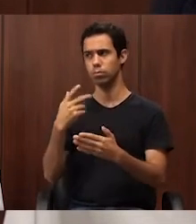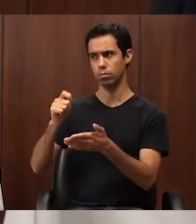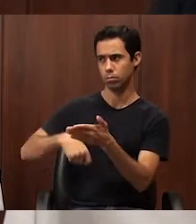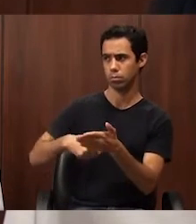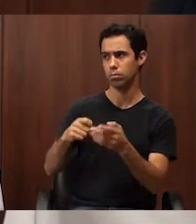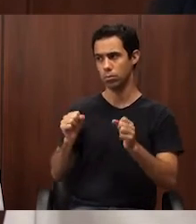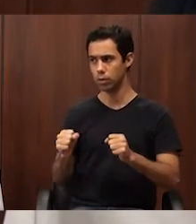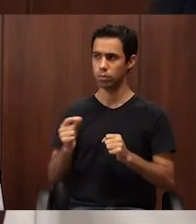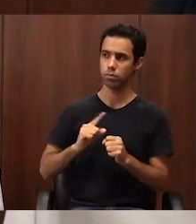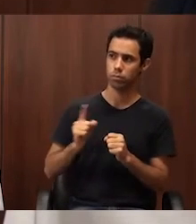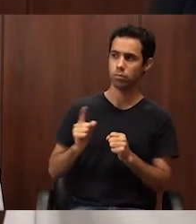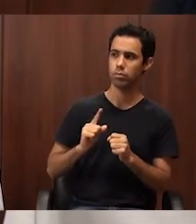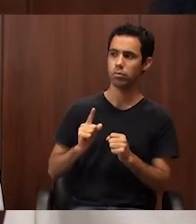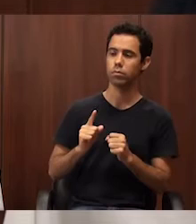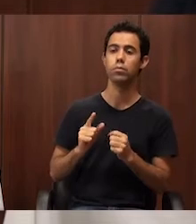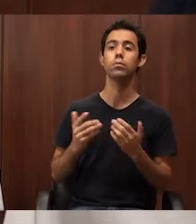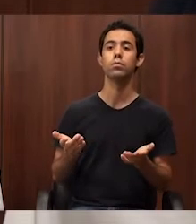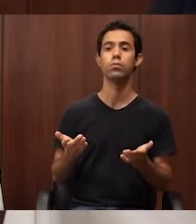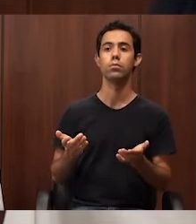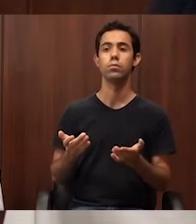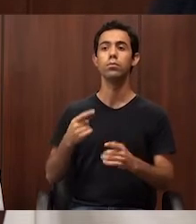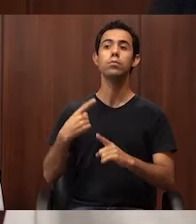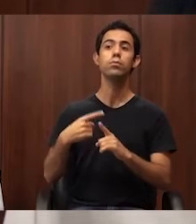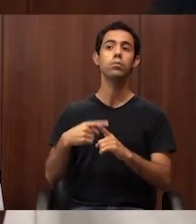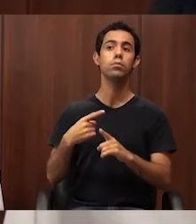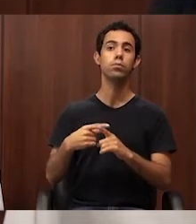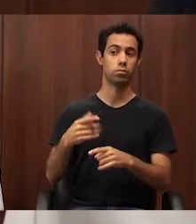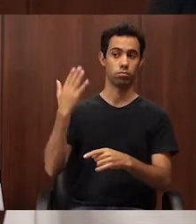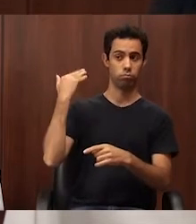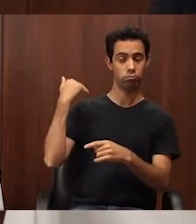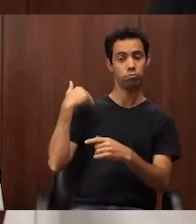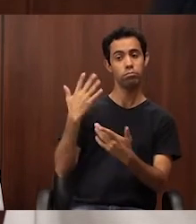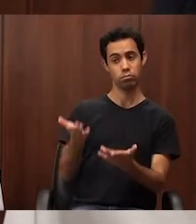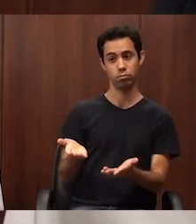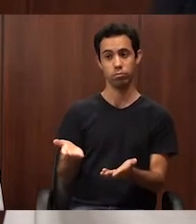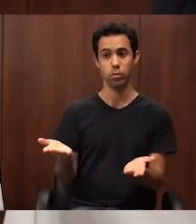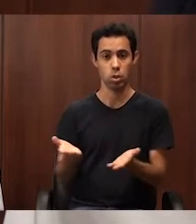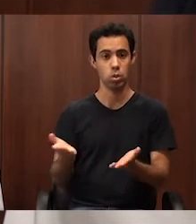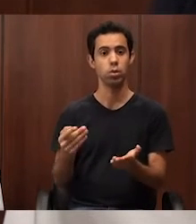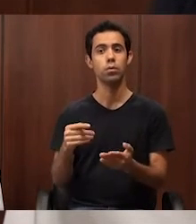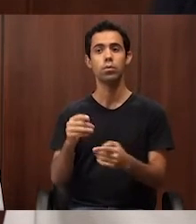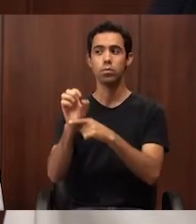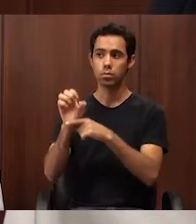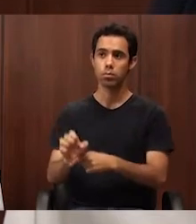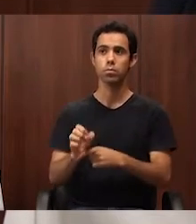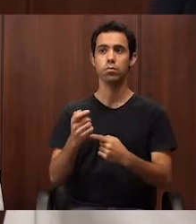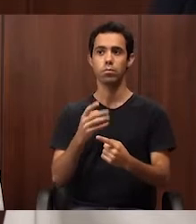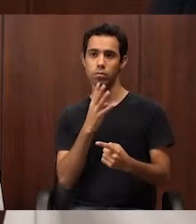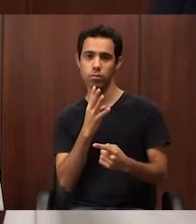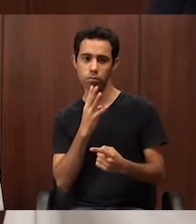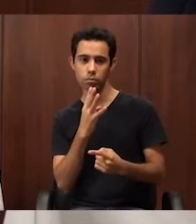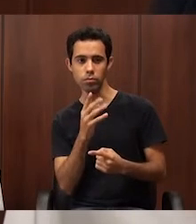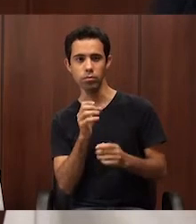estar dentro e participar. Porque, quem sabe, se o pai vier a participar, o pai também vai conhecer